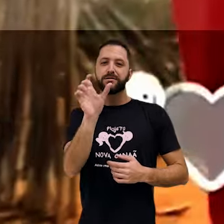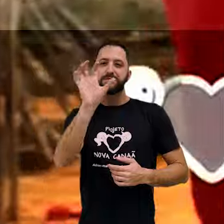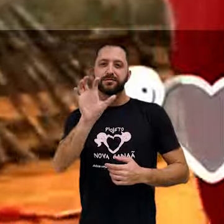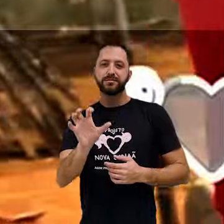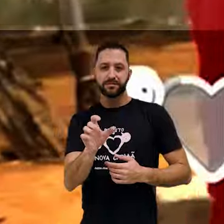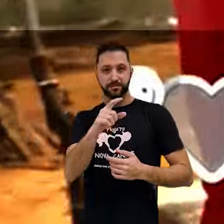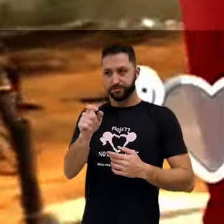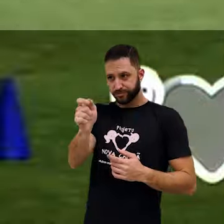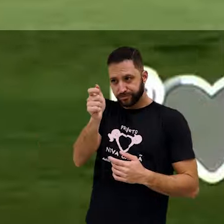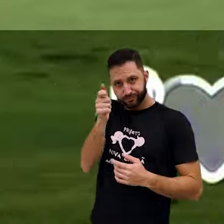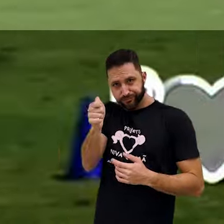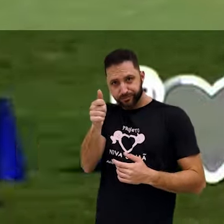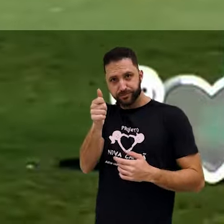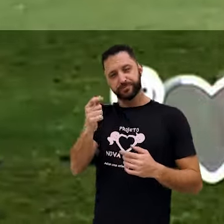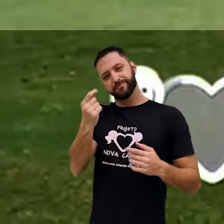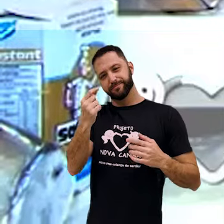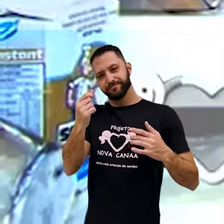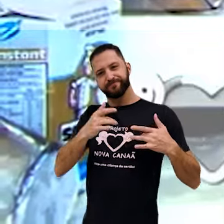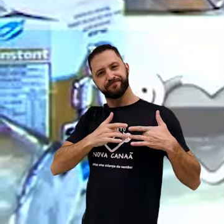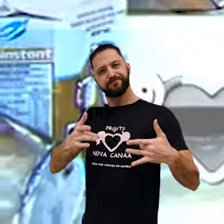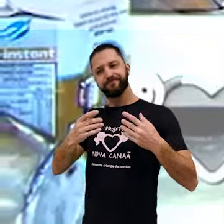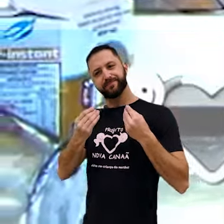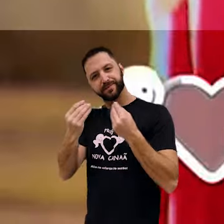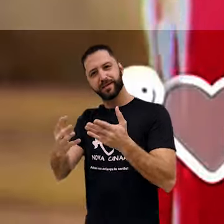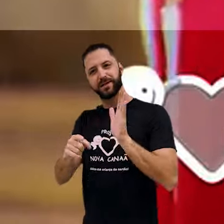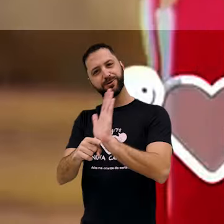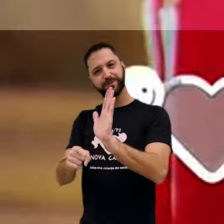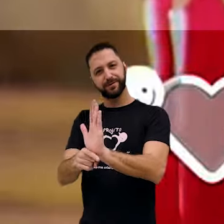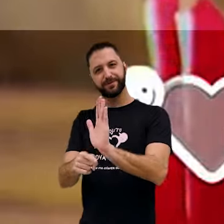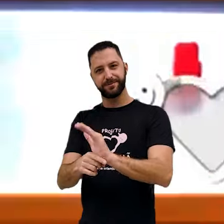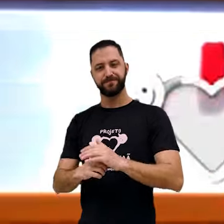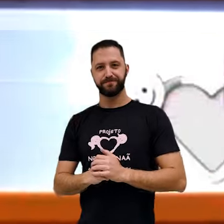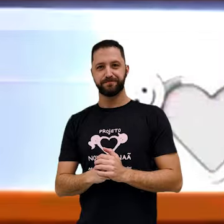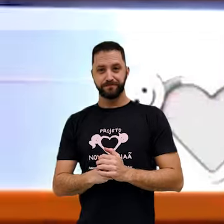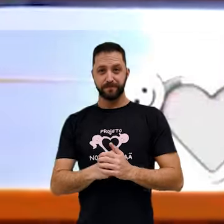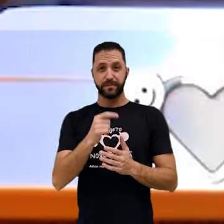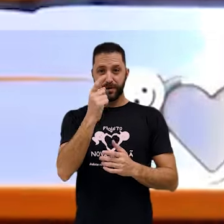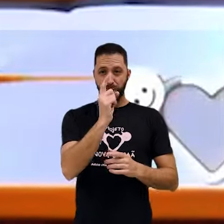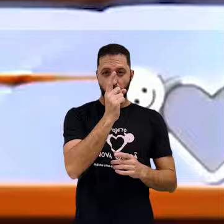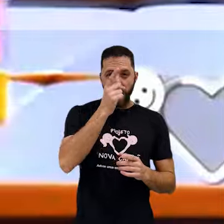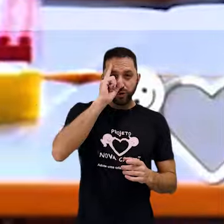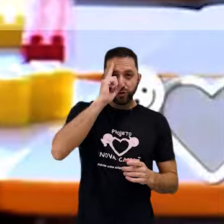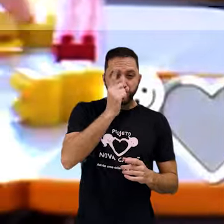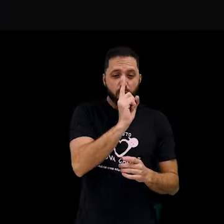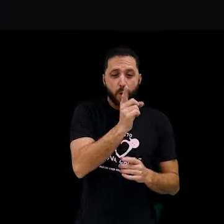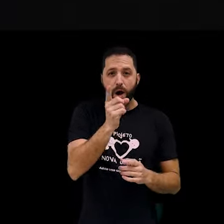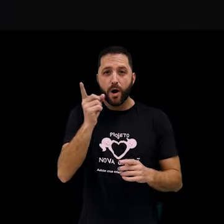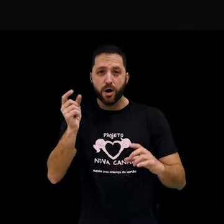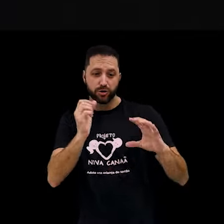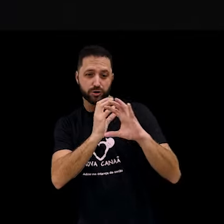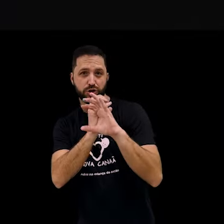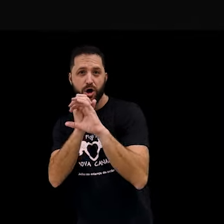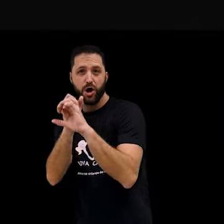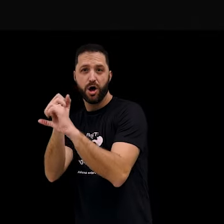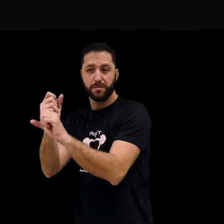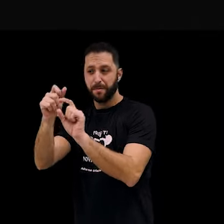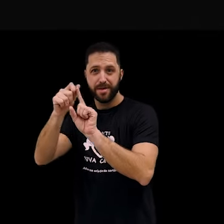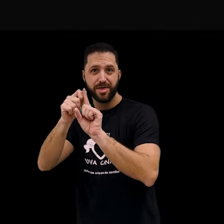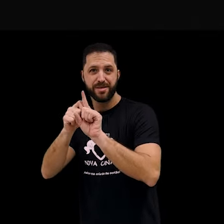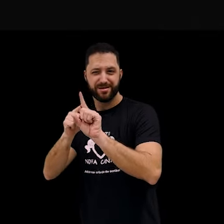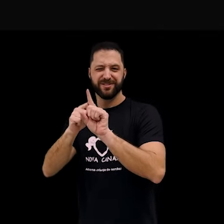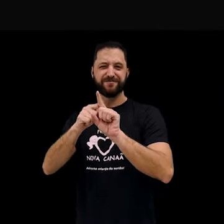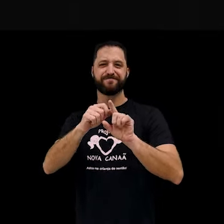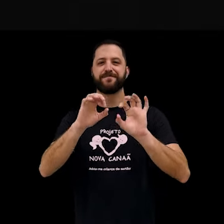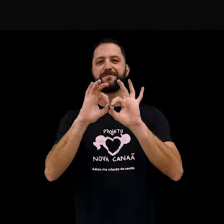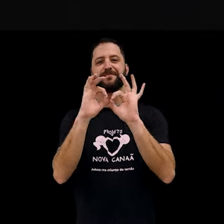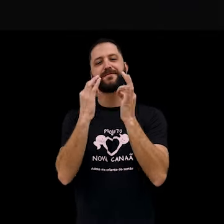r7.com/adoteuma criança ou aponte a câmera do seu celular para o QR Code que está aqui na tela e faça já a sua doação. Com apenas R$1